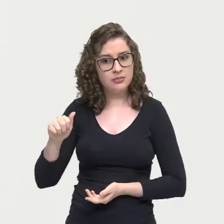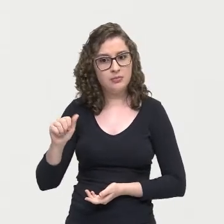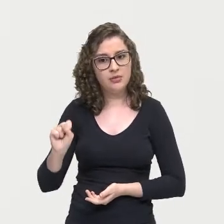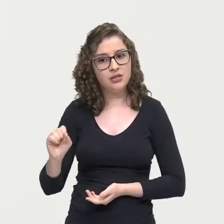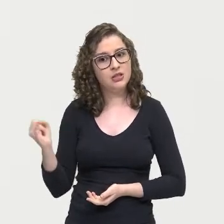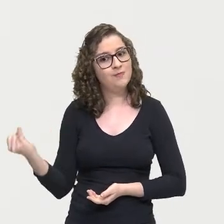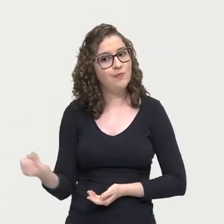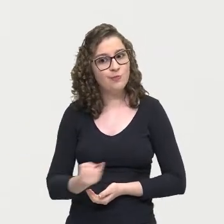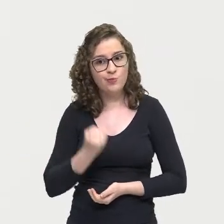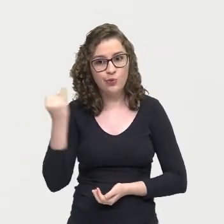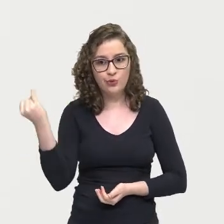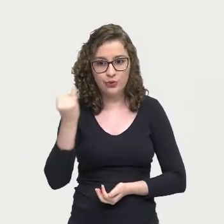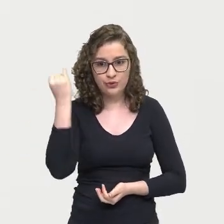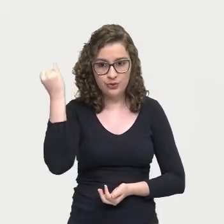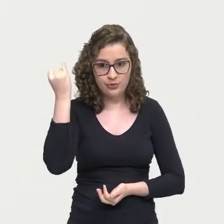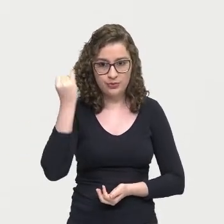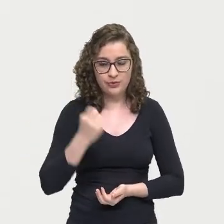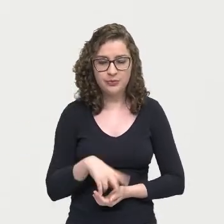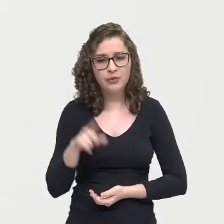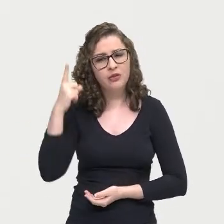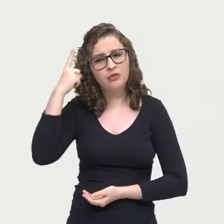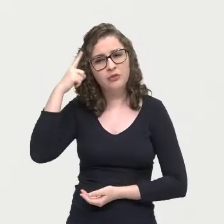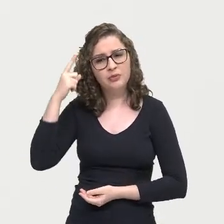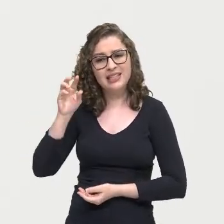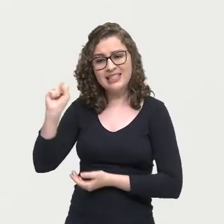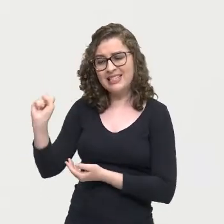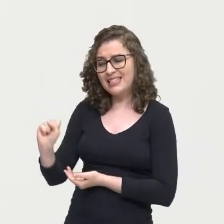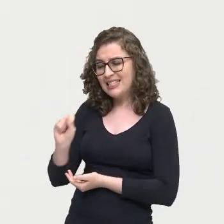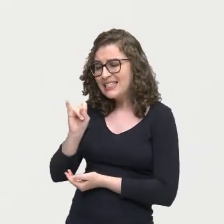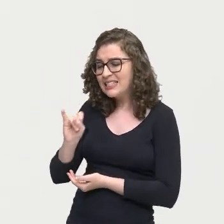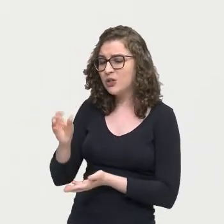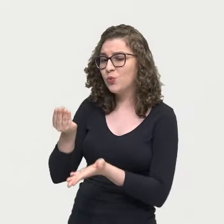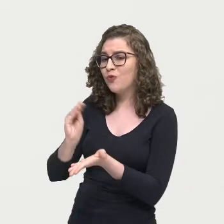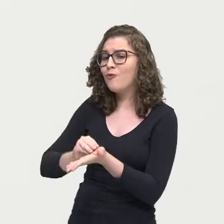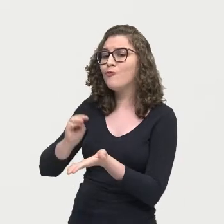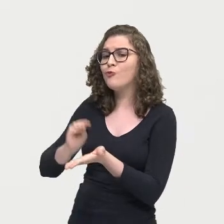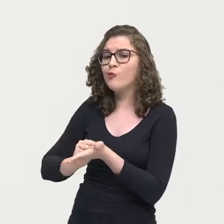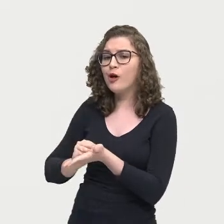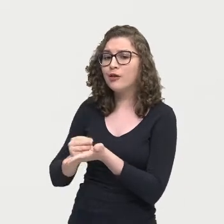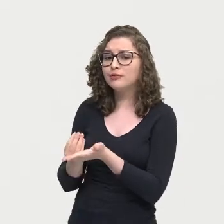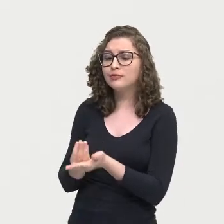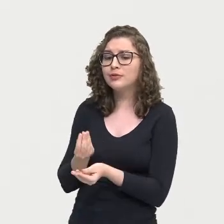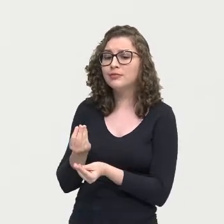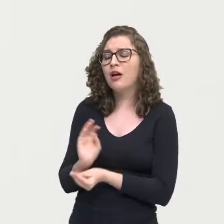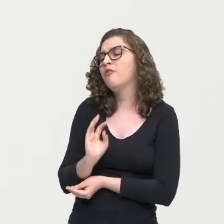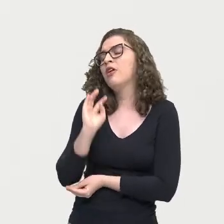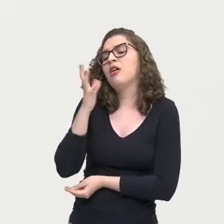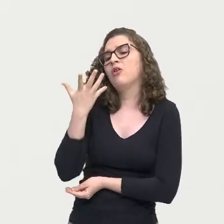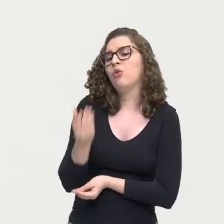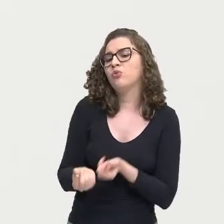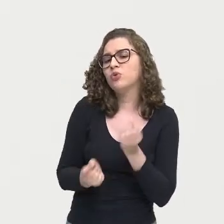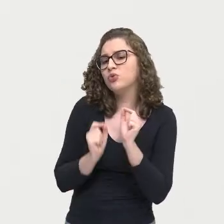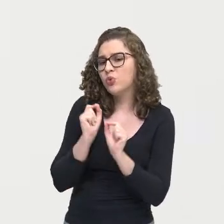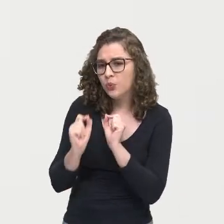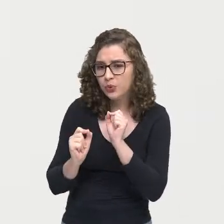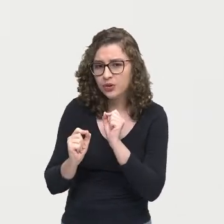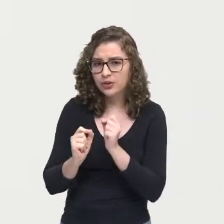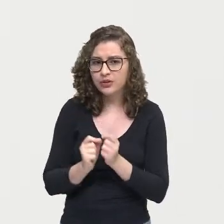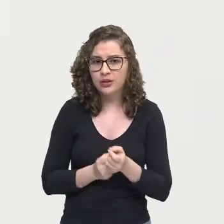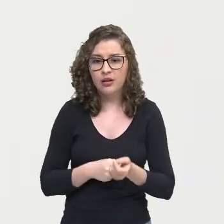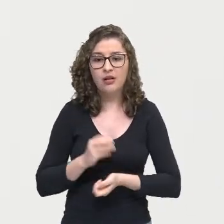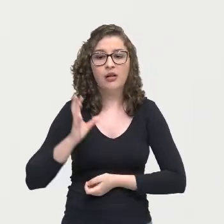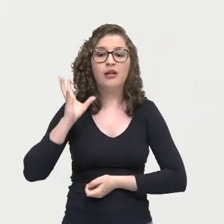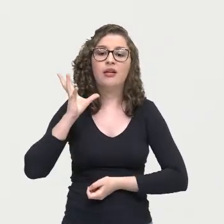gente. Imaginem vocês que sem a presença das enzimas, alguns processos eles levariam muito tempo